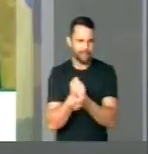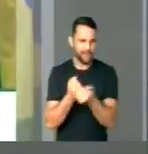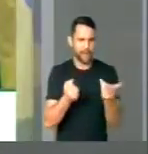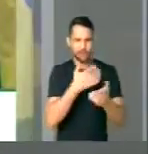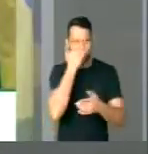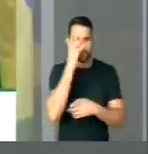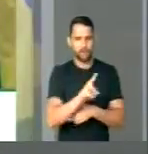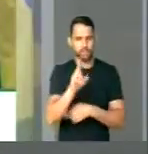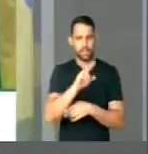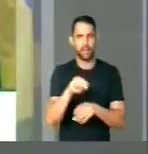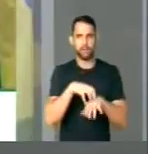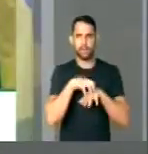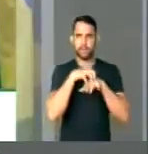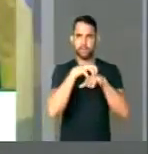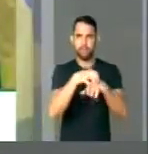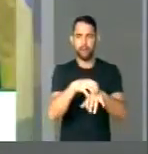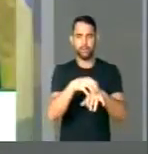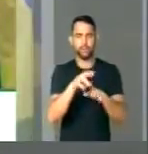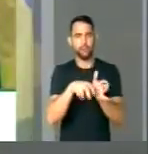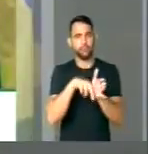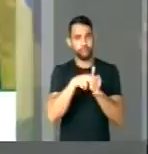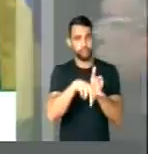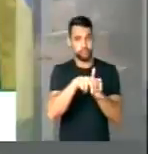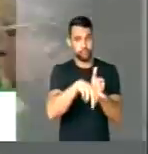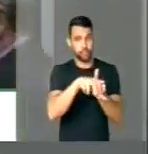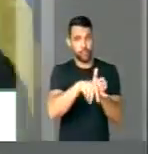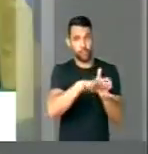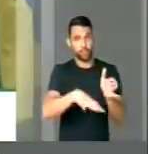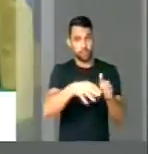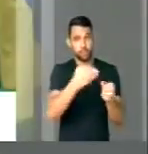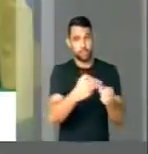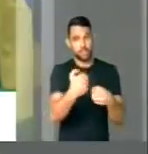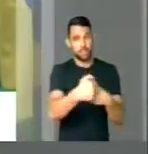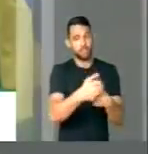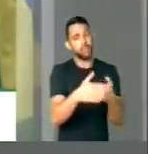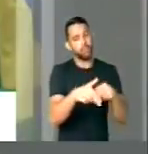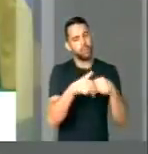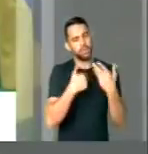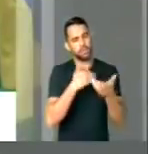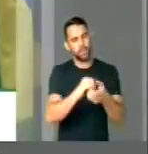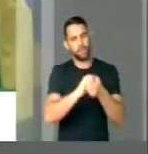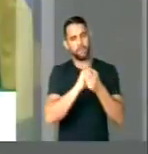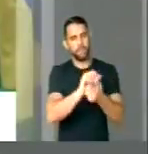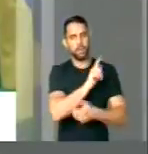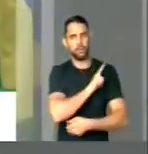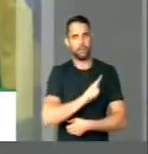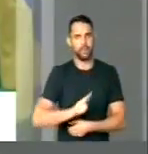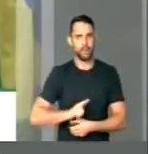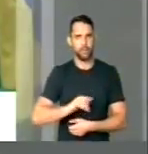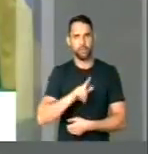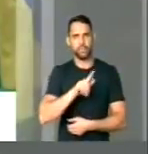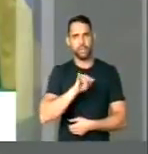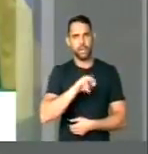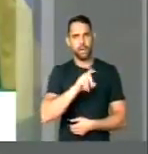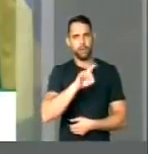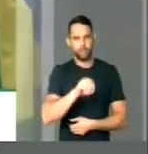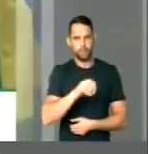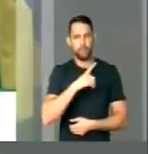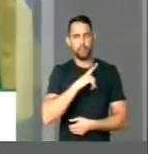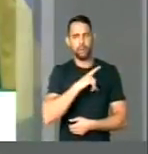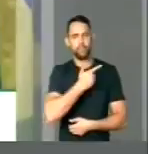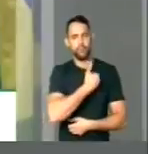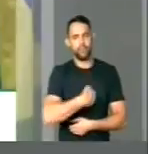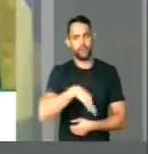utilizar desse transporte sub Trilhos naquela região portanto meus cumprimentos ao governador geral do Alkmin ao governo